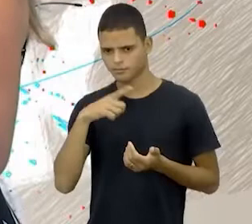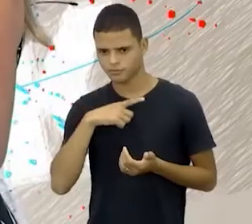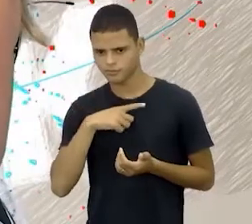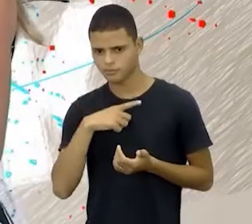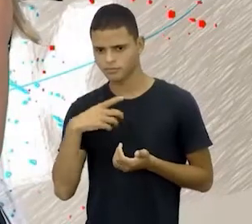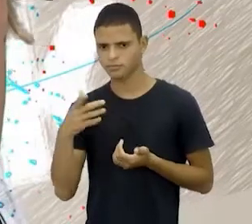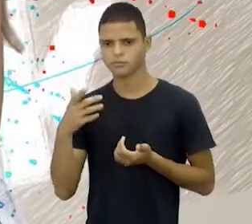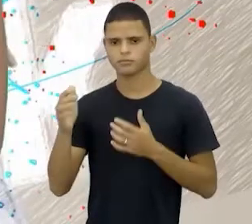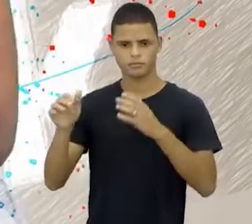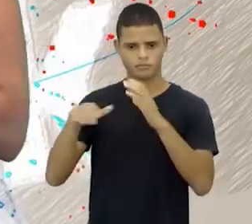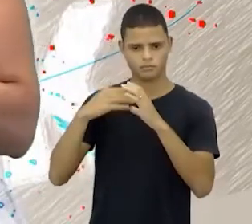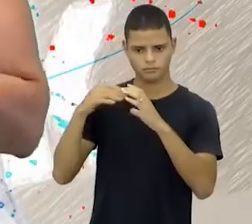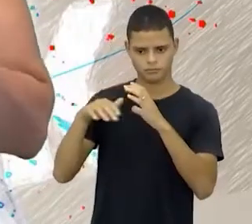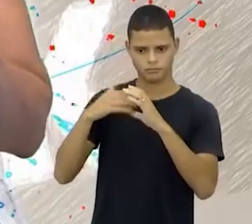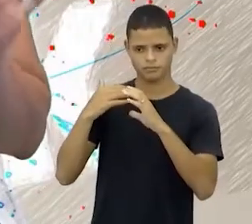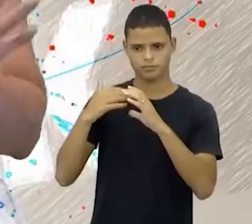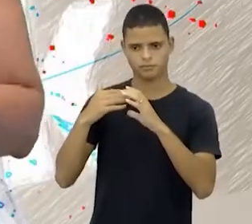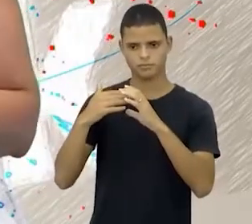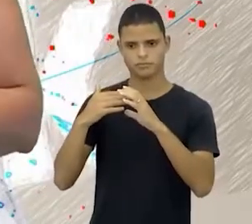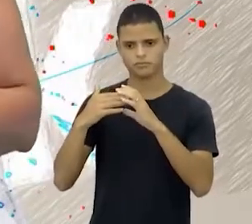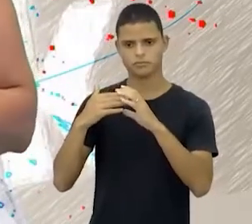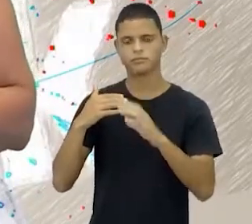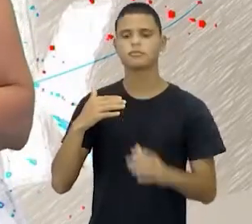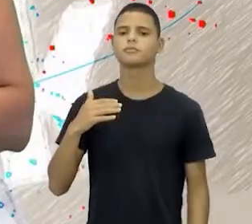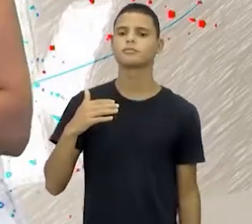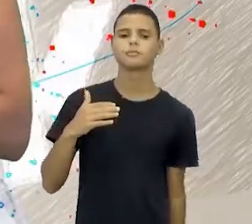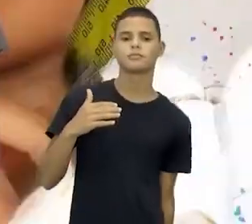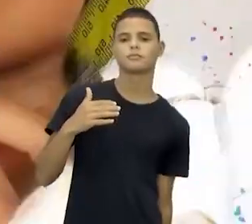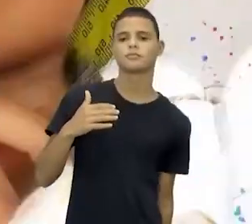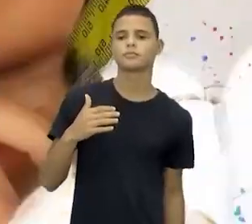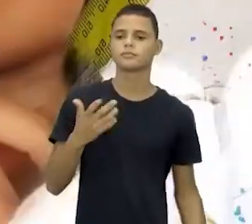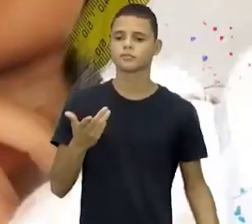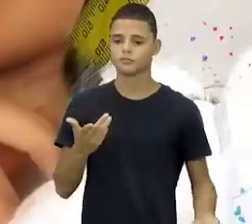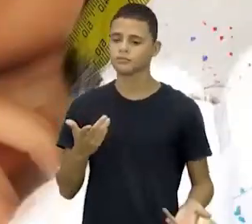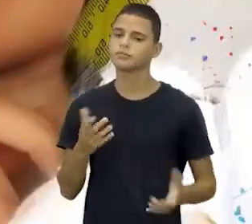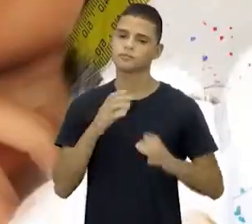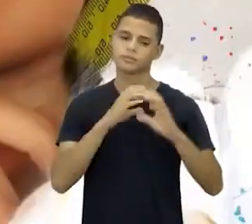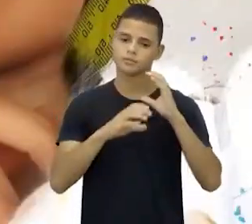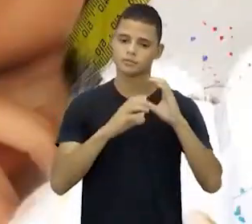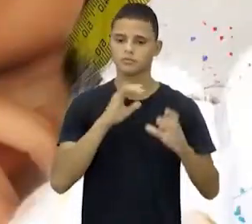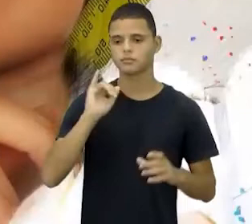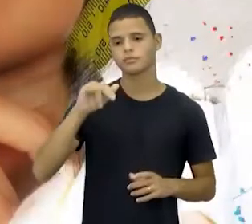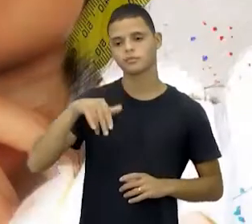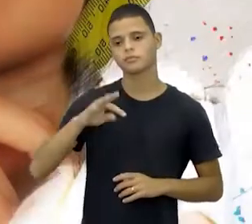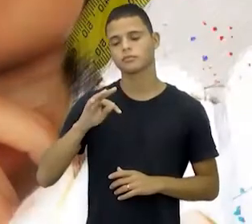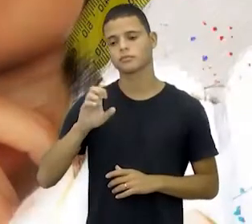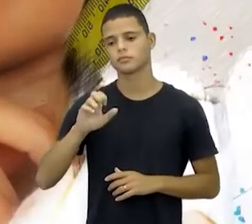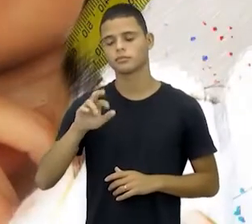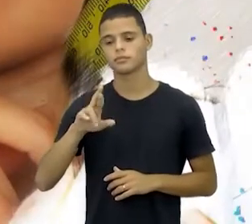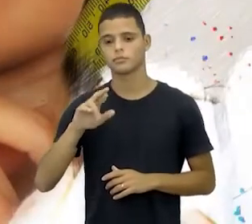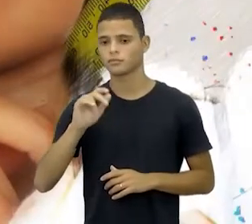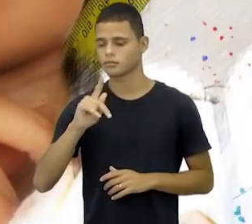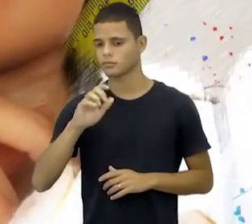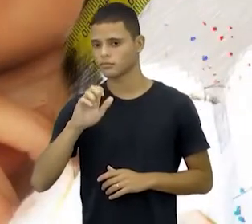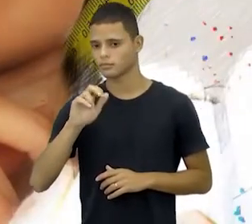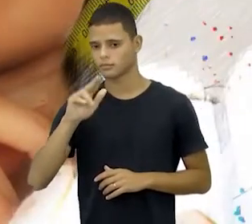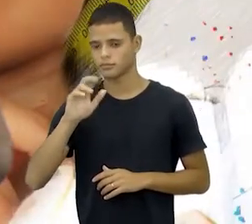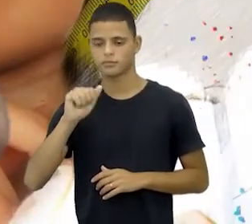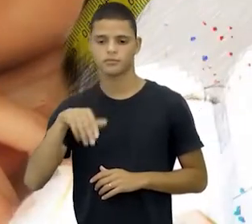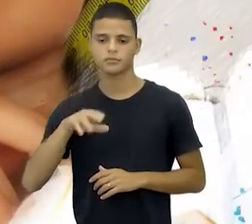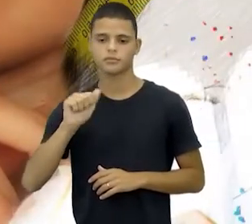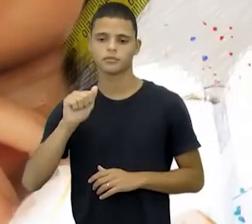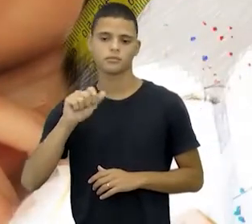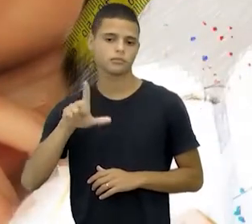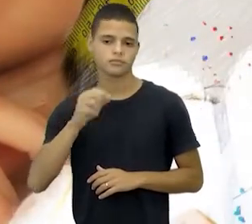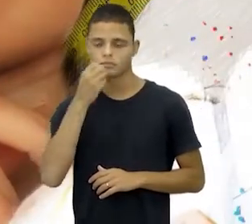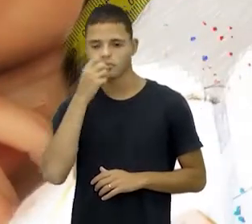adoro, colorida. Se manda figurinha colorida dizendo bom dia, eu adoro. São comunicações interpessoais que nós temos no nosso dia a dia. Então, dá esse bom dia,